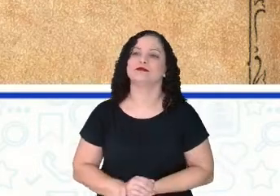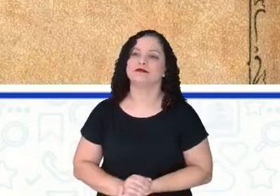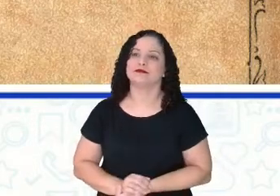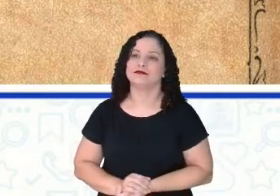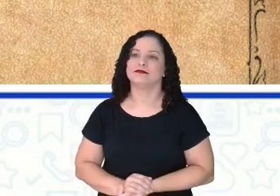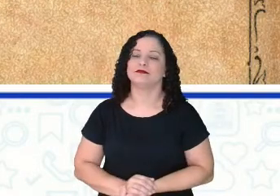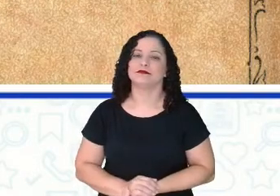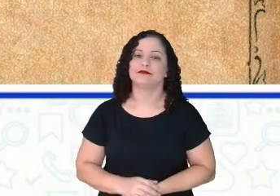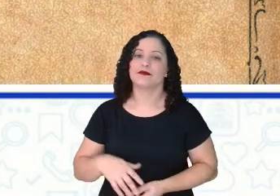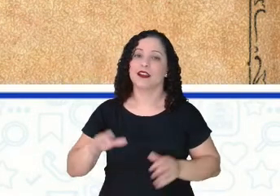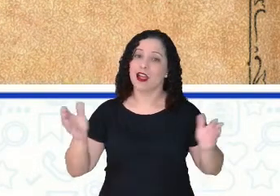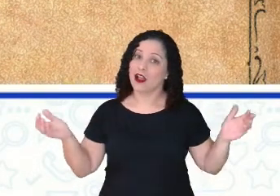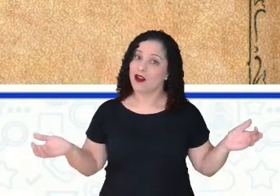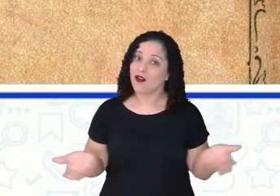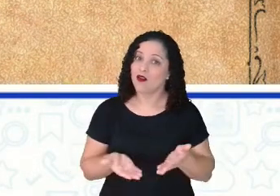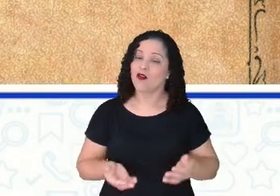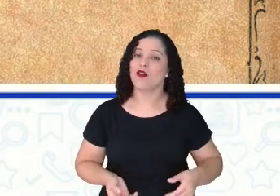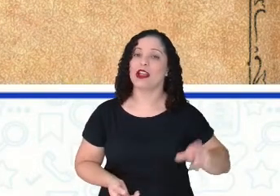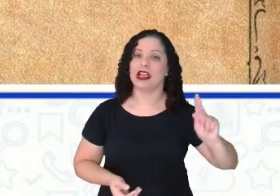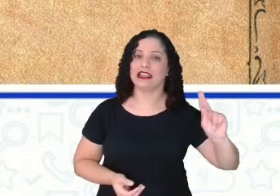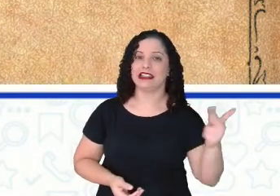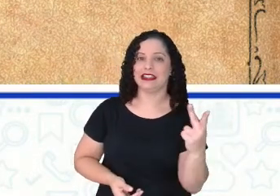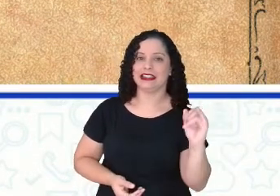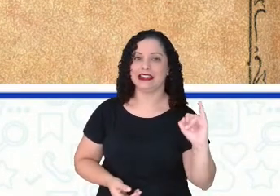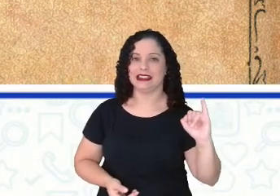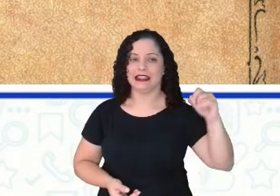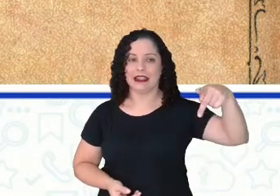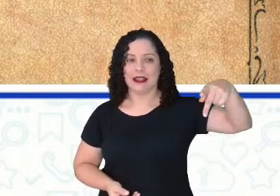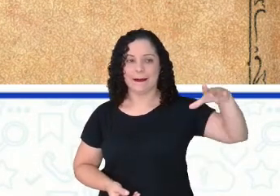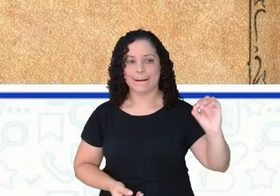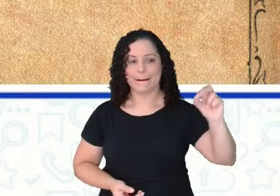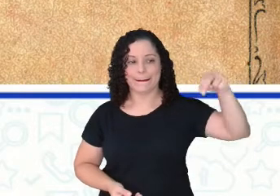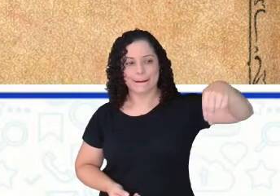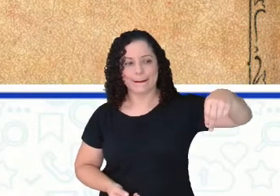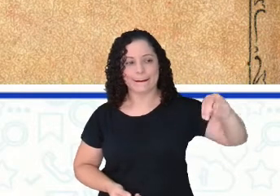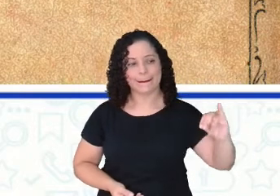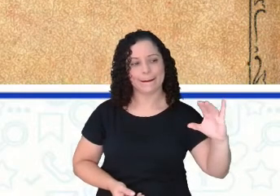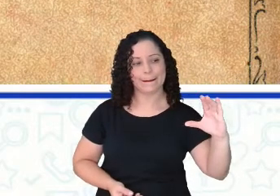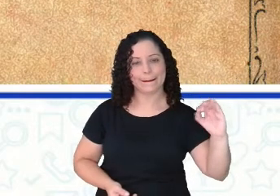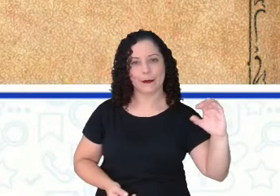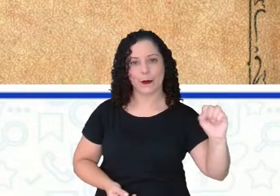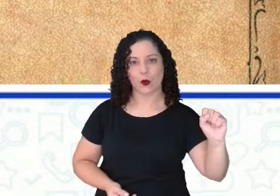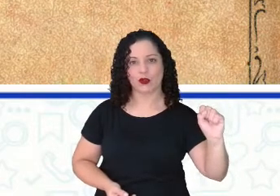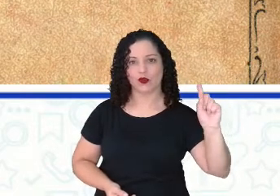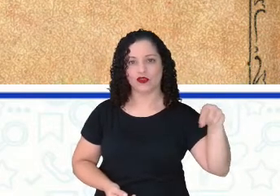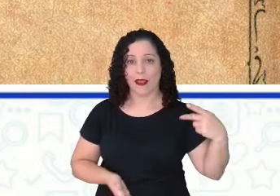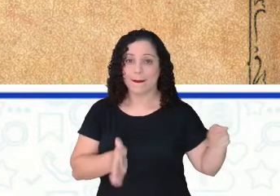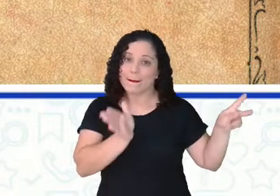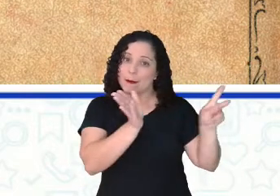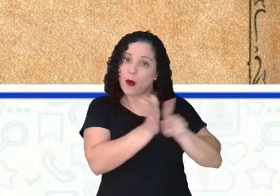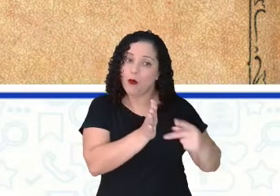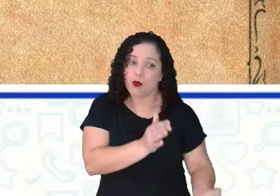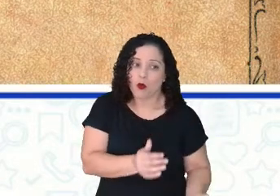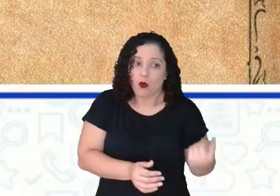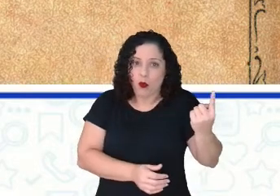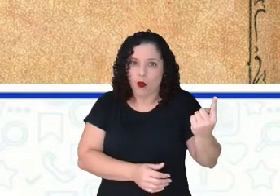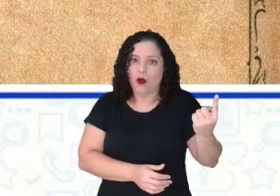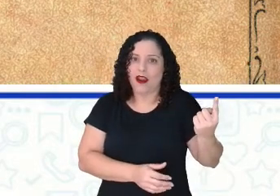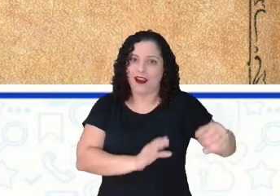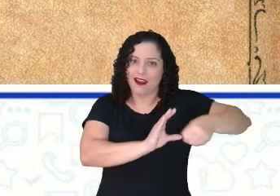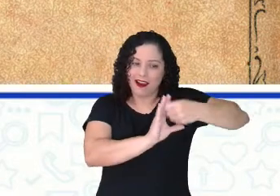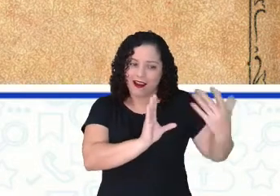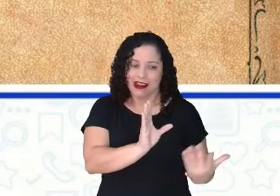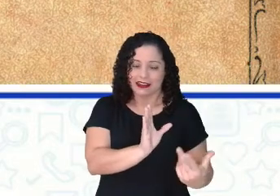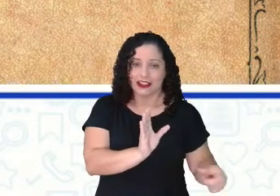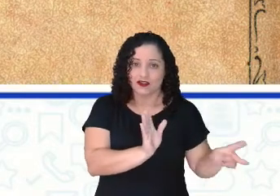Já os hipônimos apresentam um sentido restrito, transmitem a ideia de um item ou uma